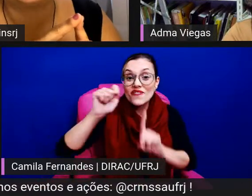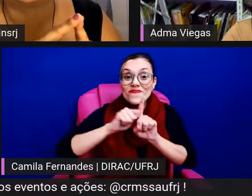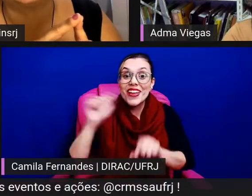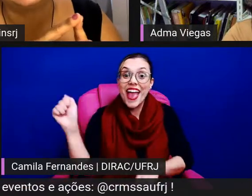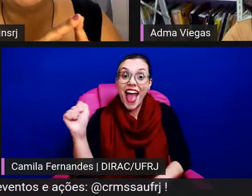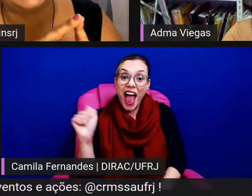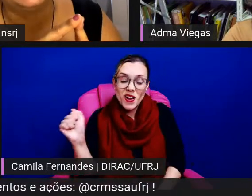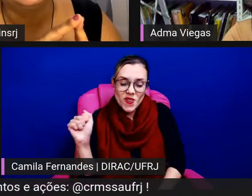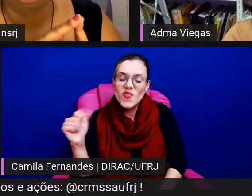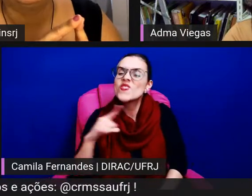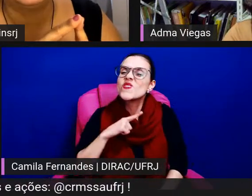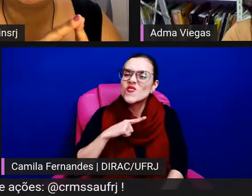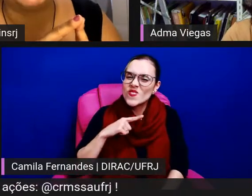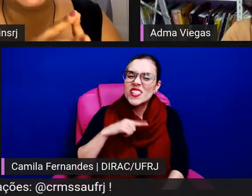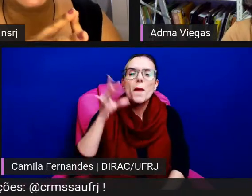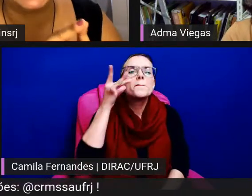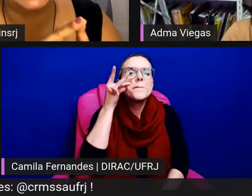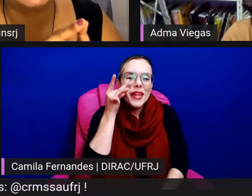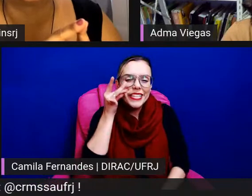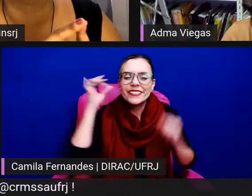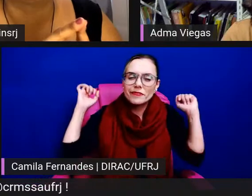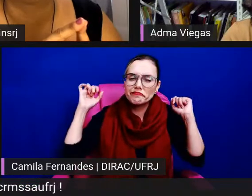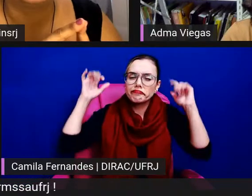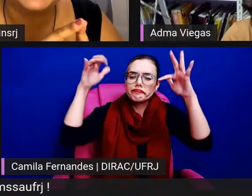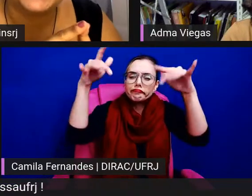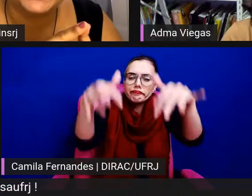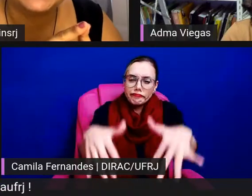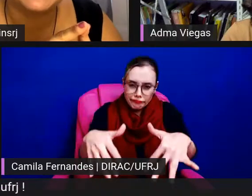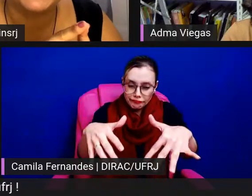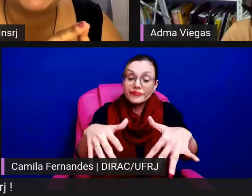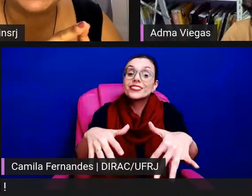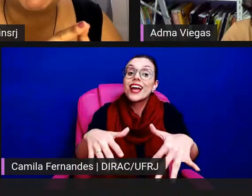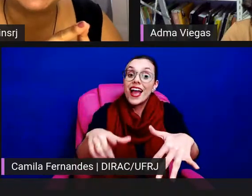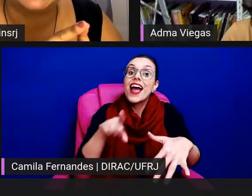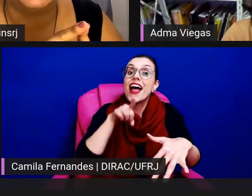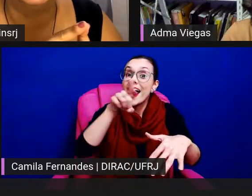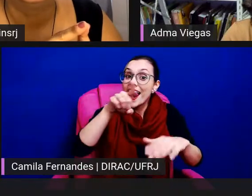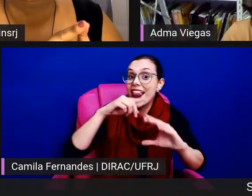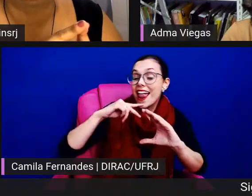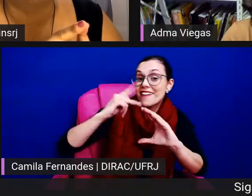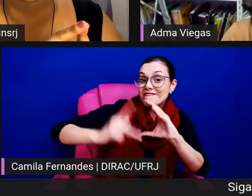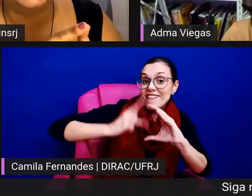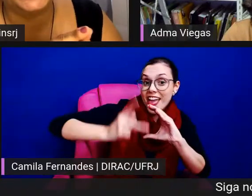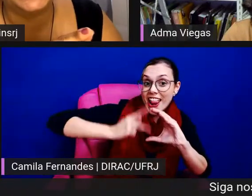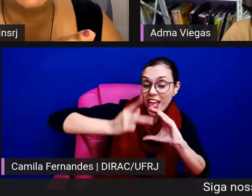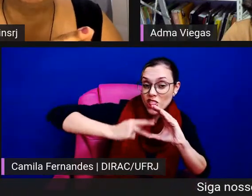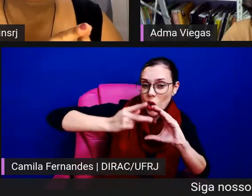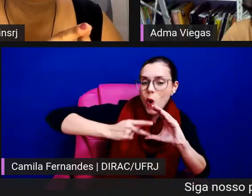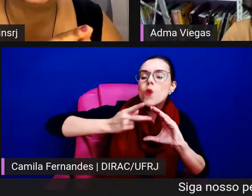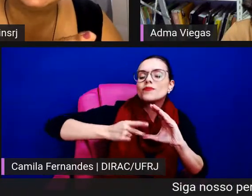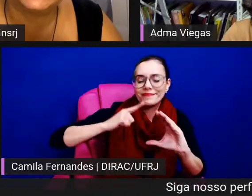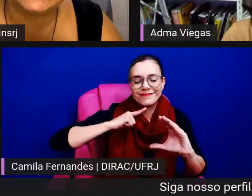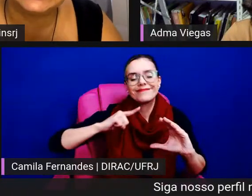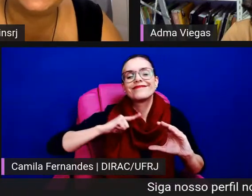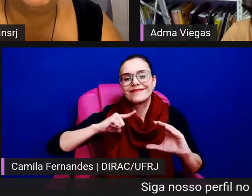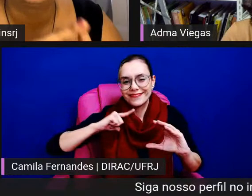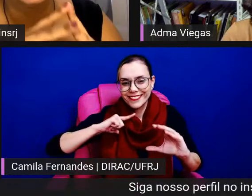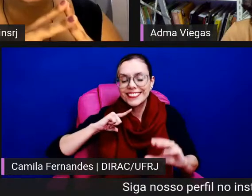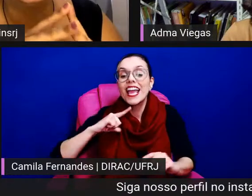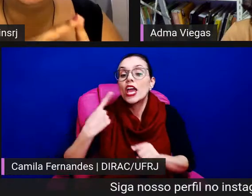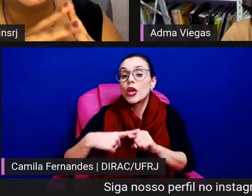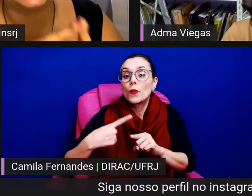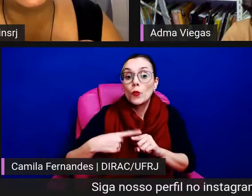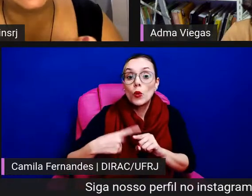presencialmente em frente à Câmara Municipal na Cinelândia. Eu sou uma das fundadoras da Ocupa Sapatão, que surgiu após a